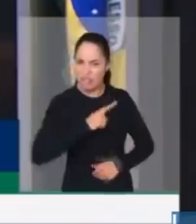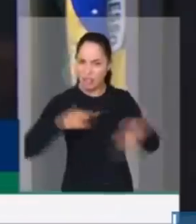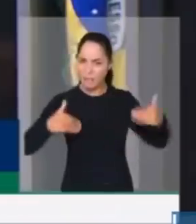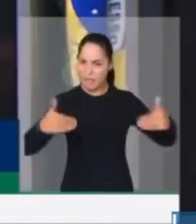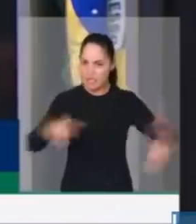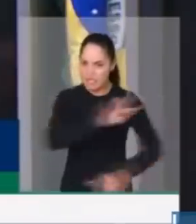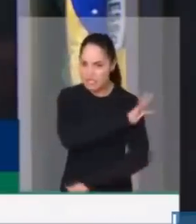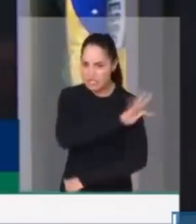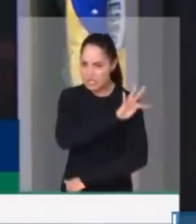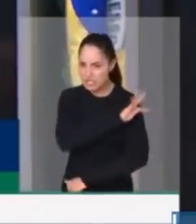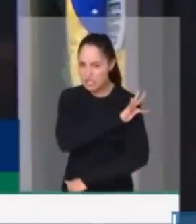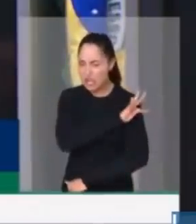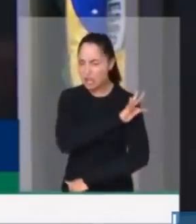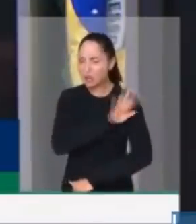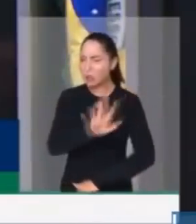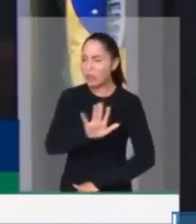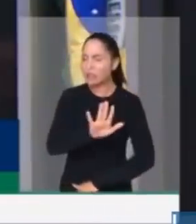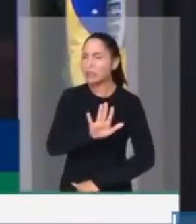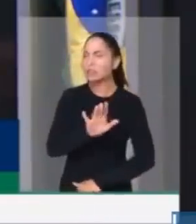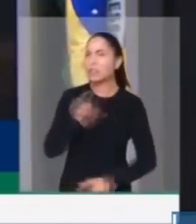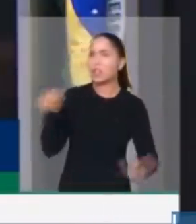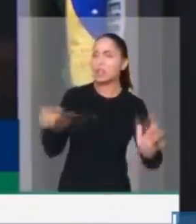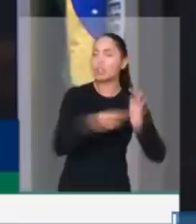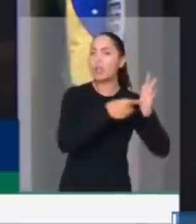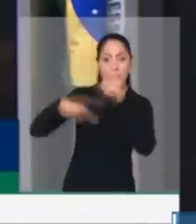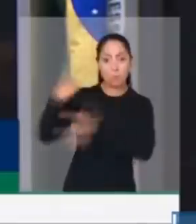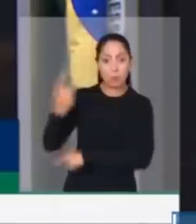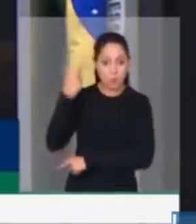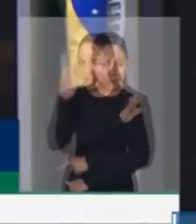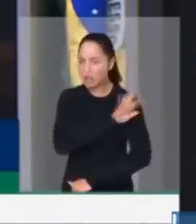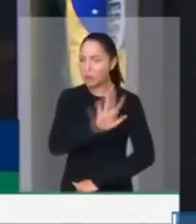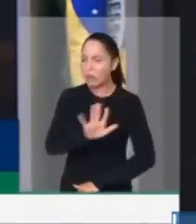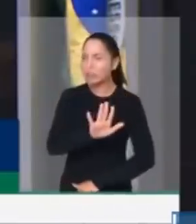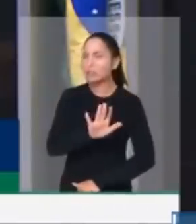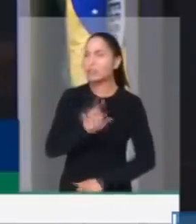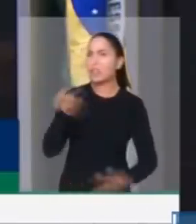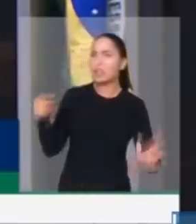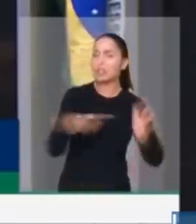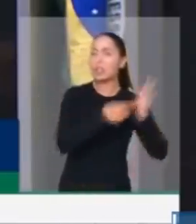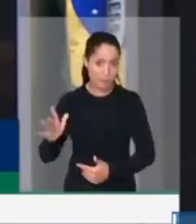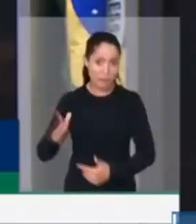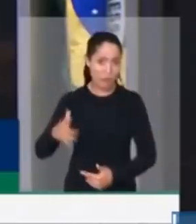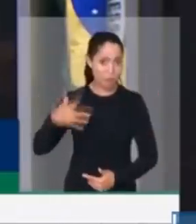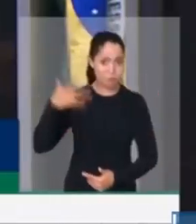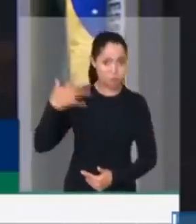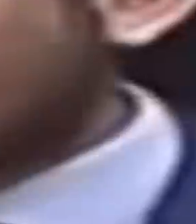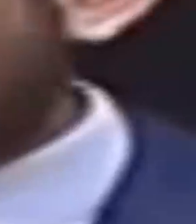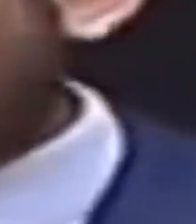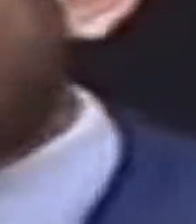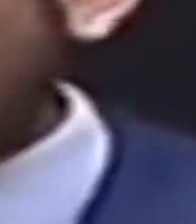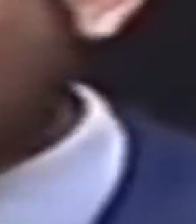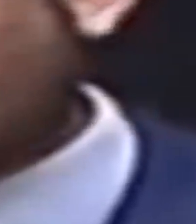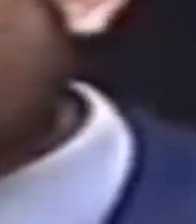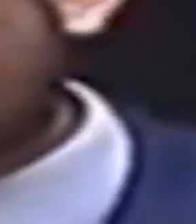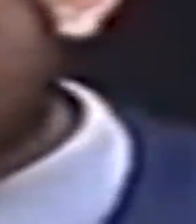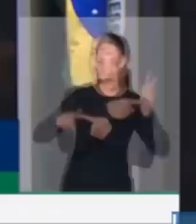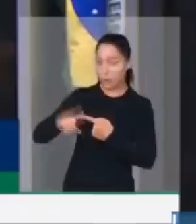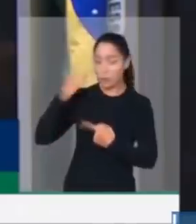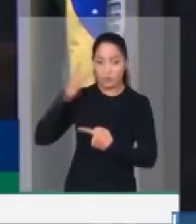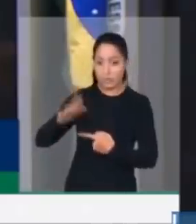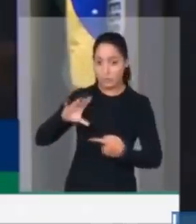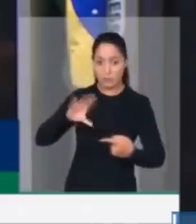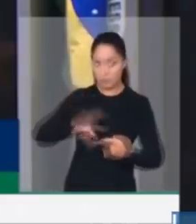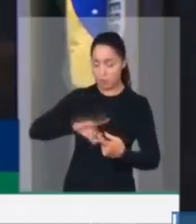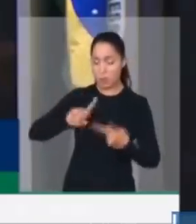dois ministros da educação que não sabiam falar português. Um não sabia falar português, outro não sabia falar português.